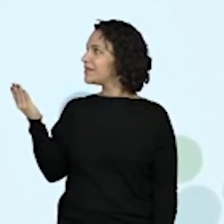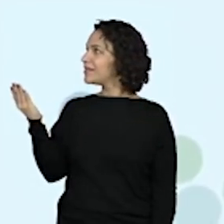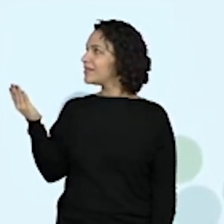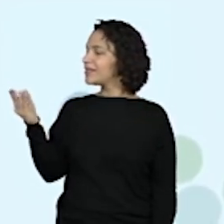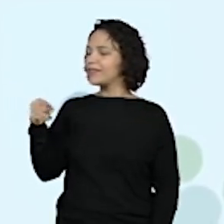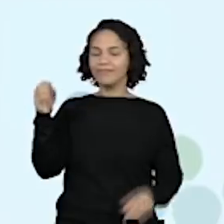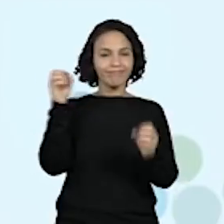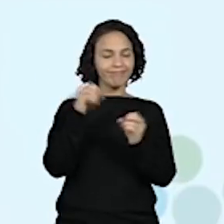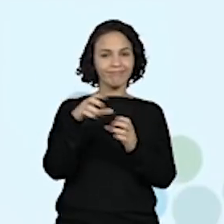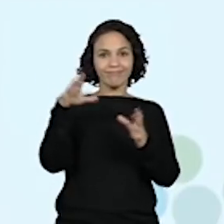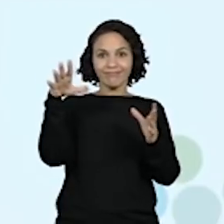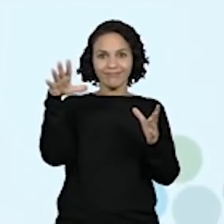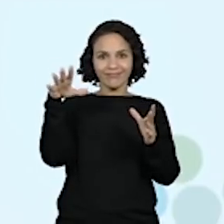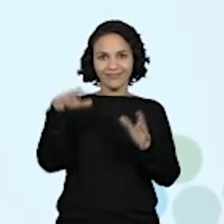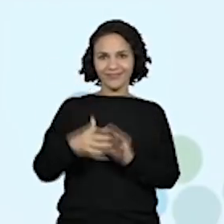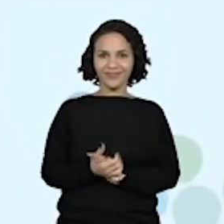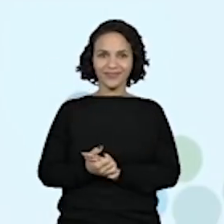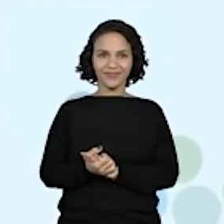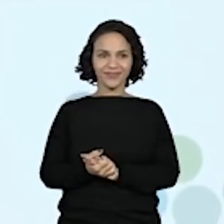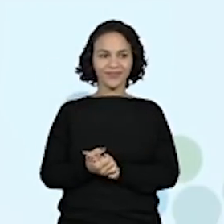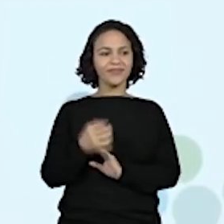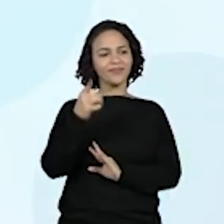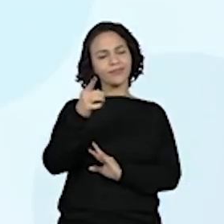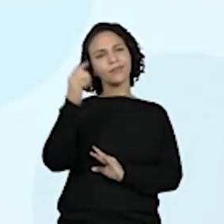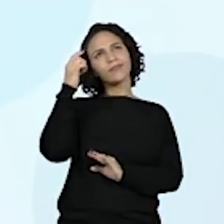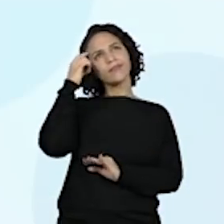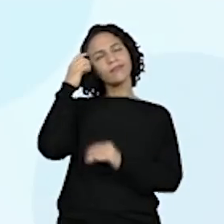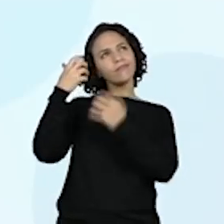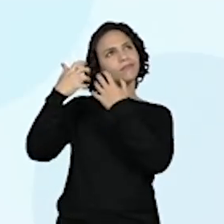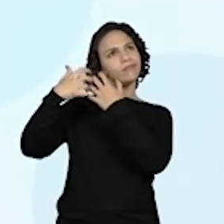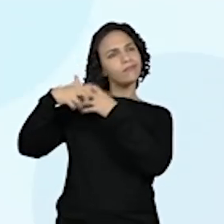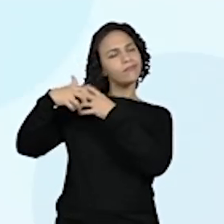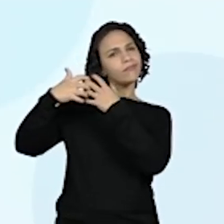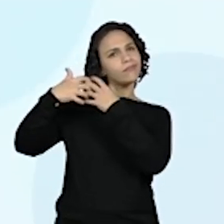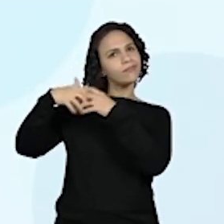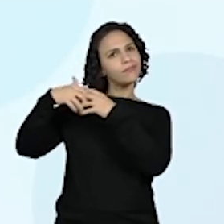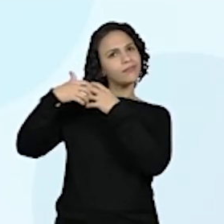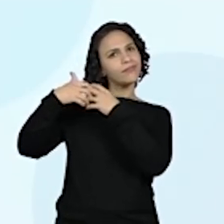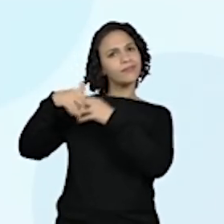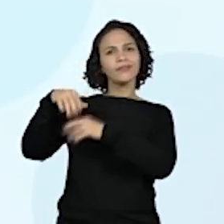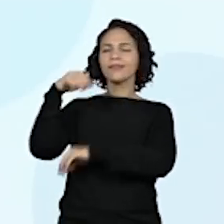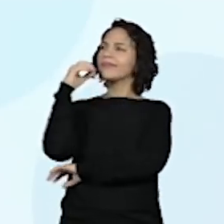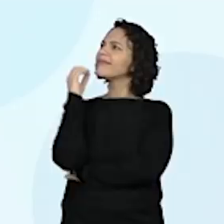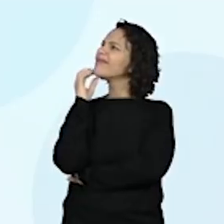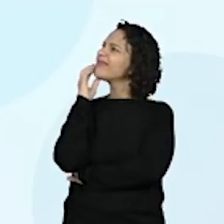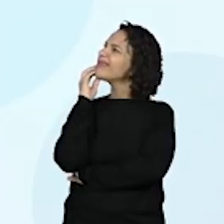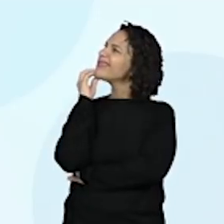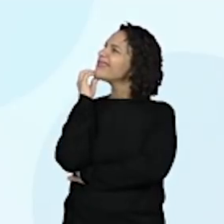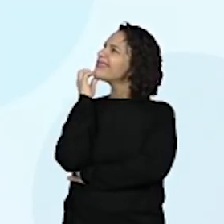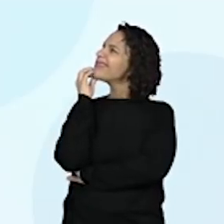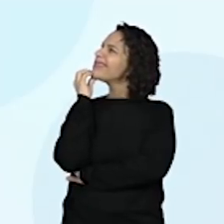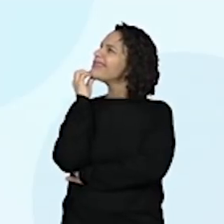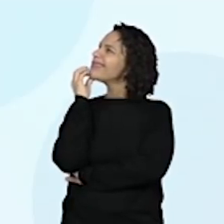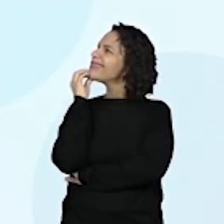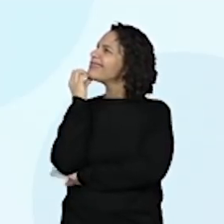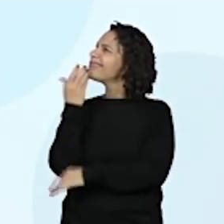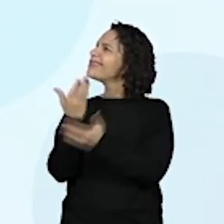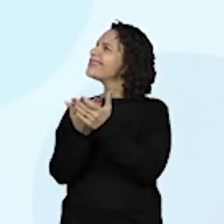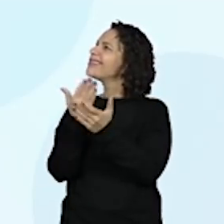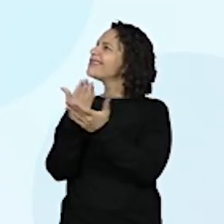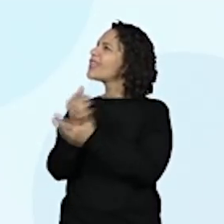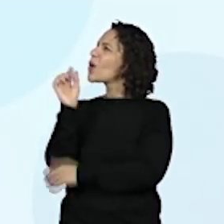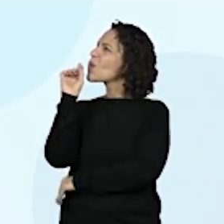Olha, eu quero que vocês pensem, então, sobre o que será a